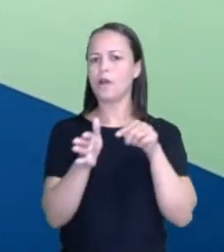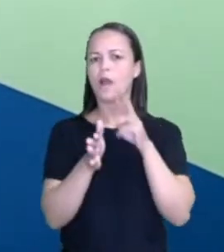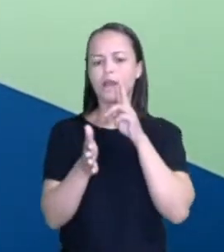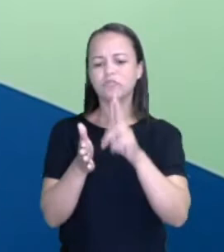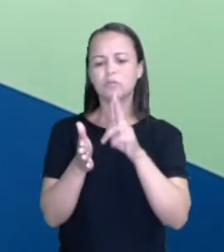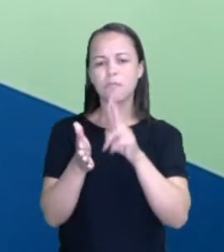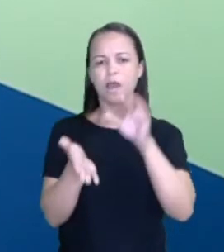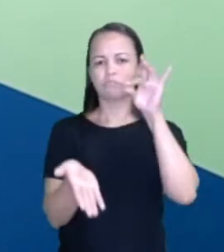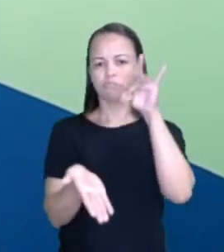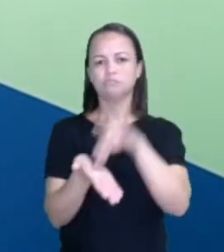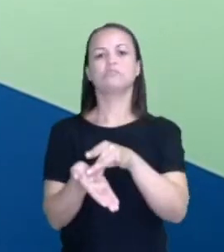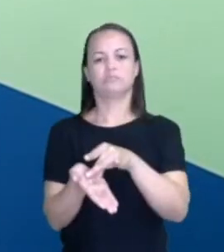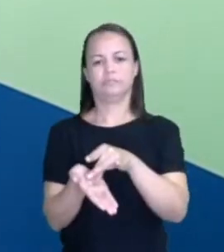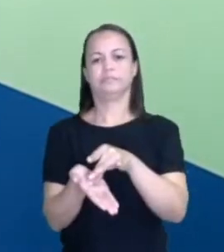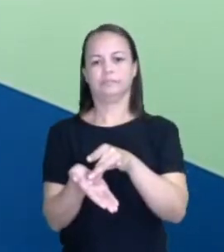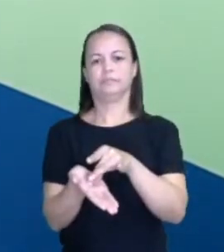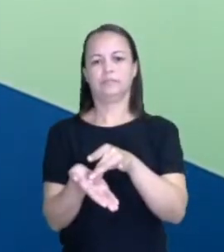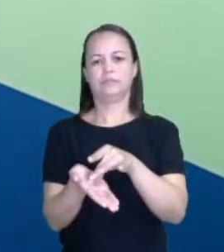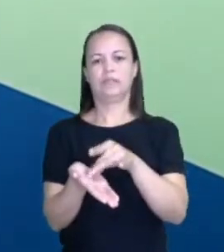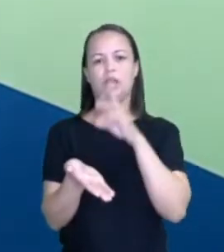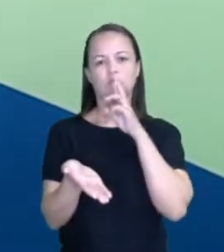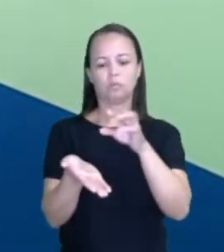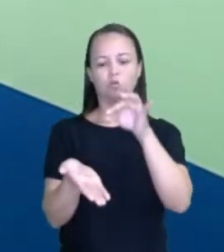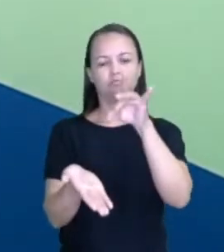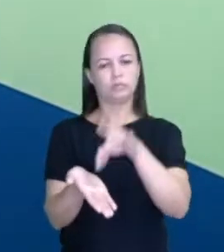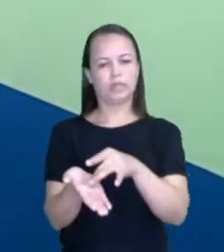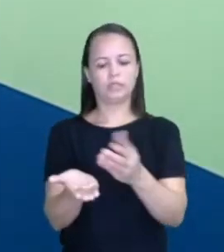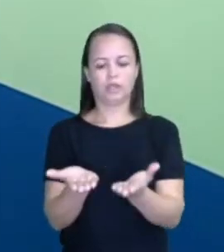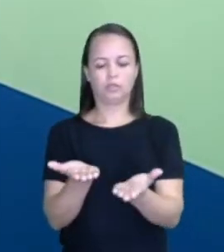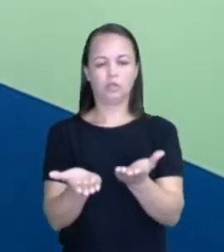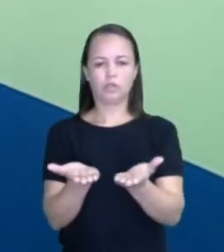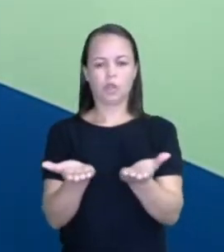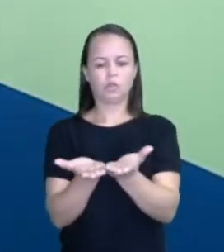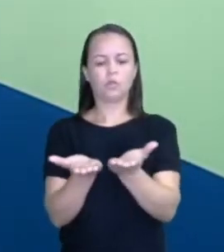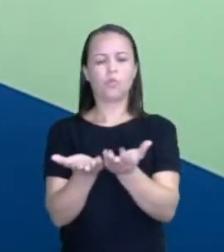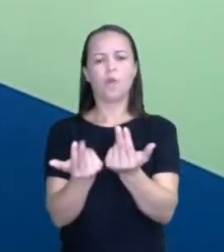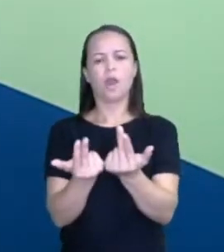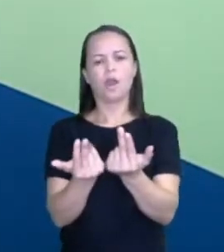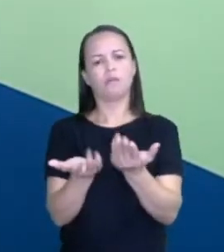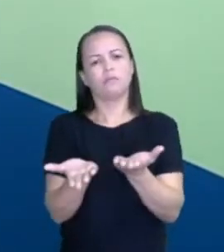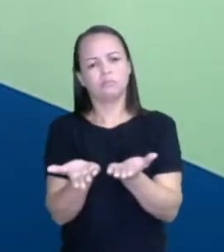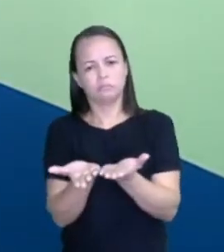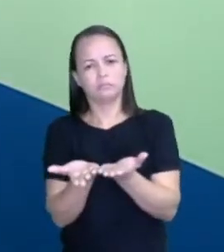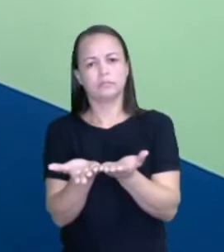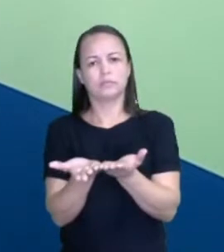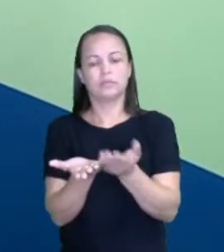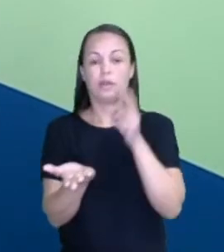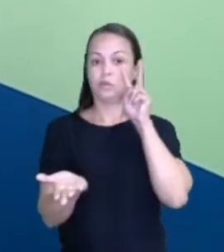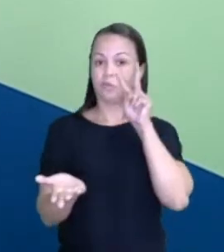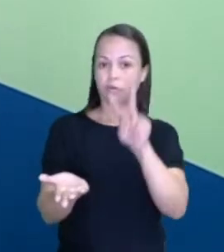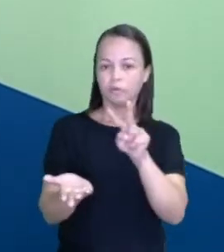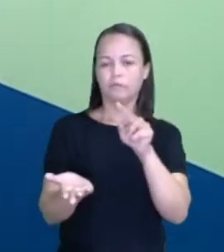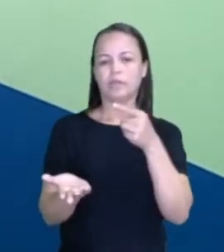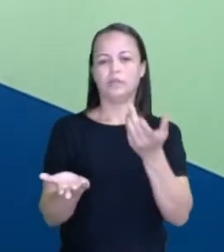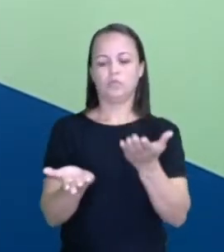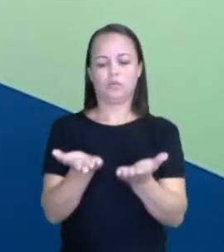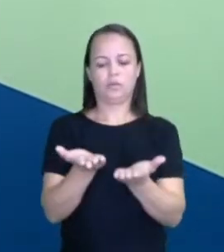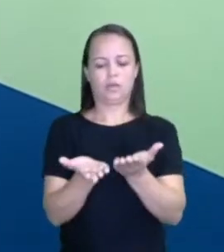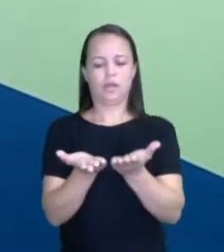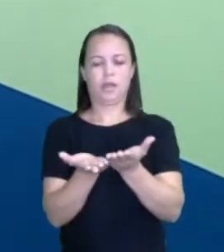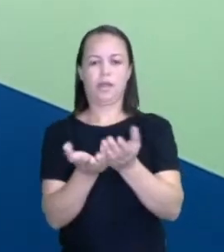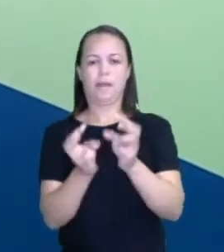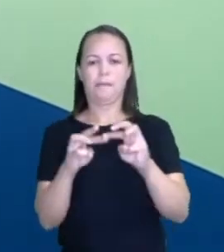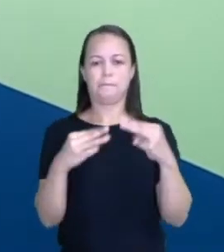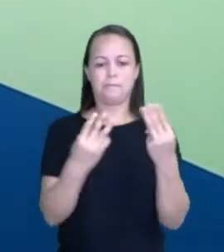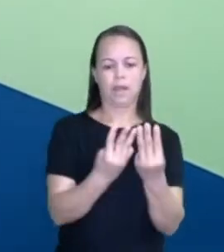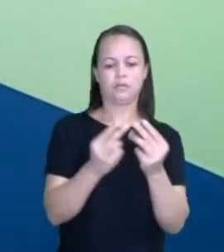uma afirmação. Porque se estão iguais aqui, eu estou vendo que a massa que tem de um lado é igual à massa